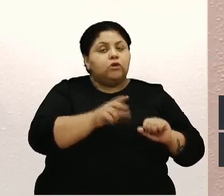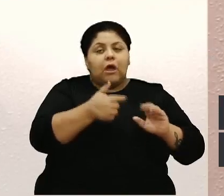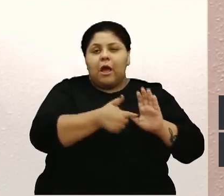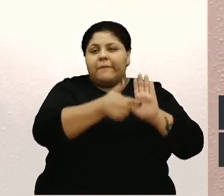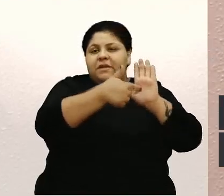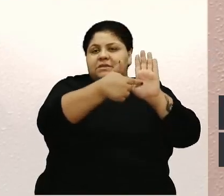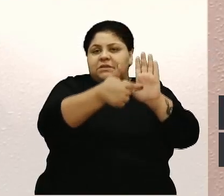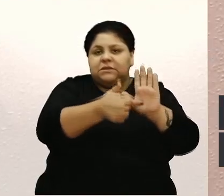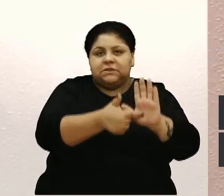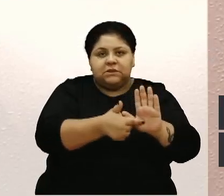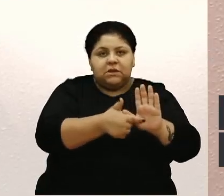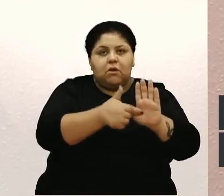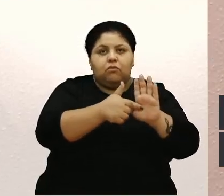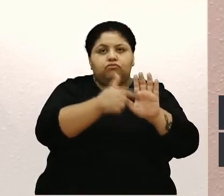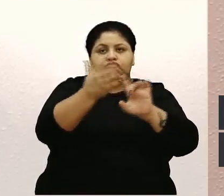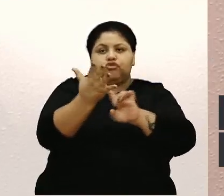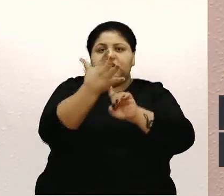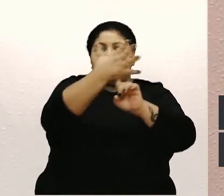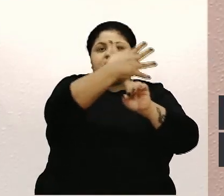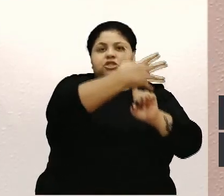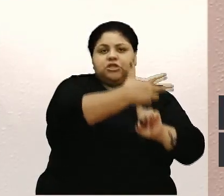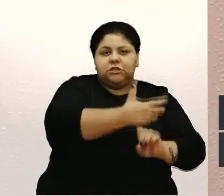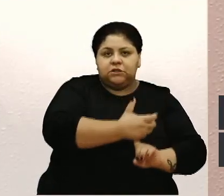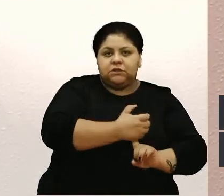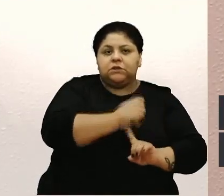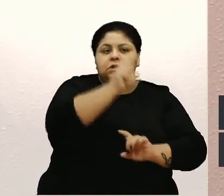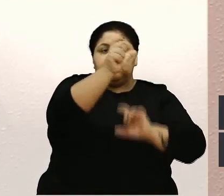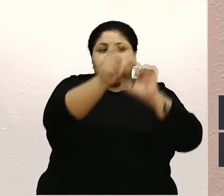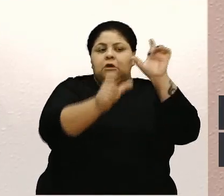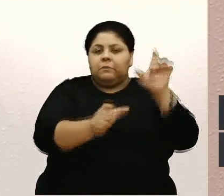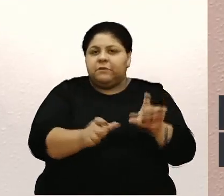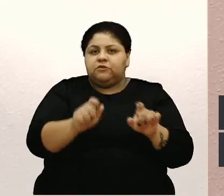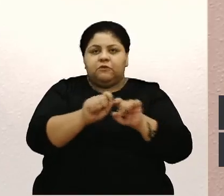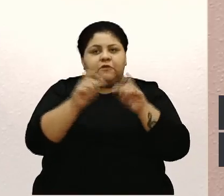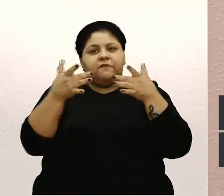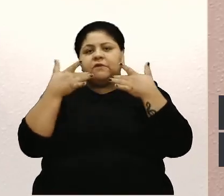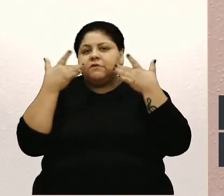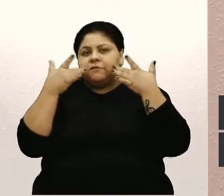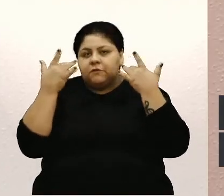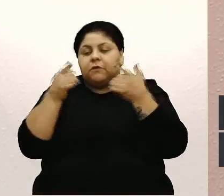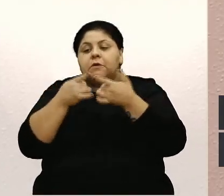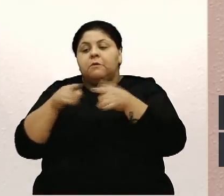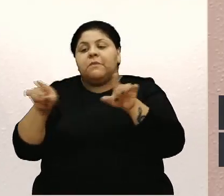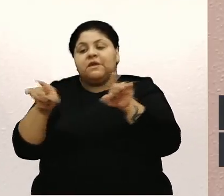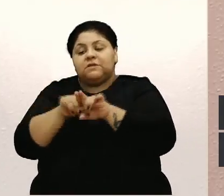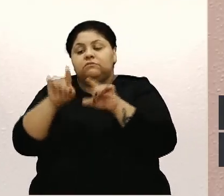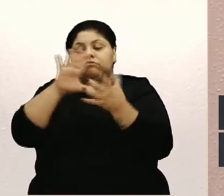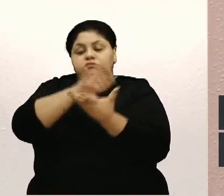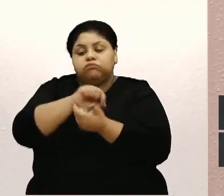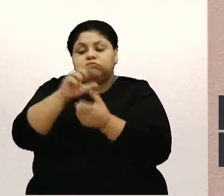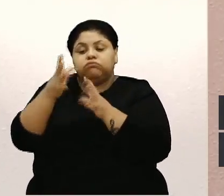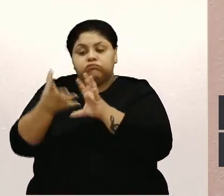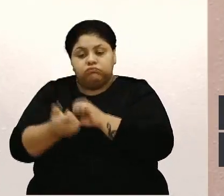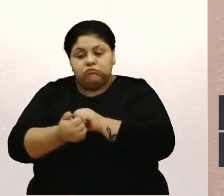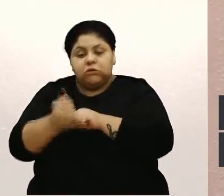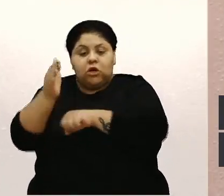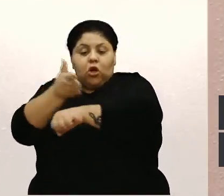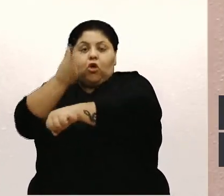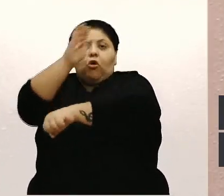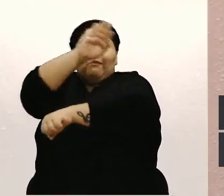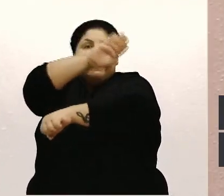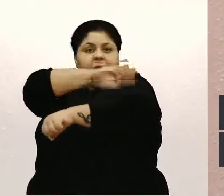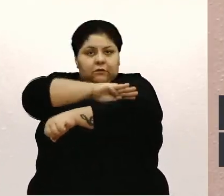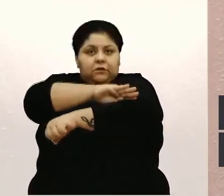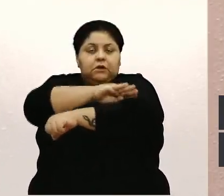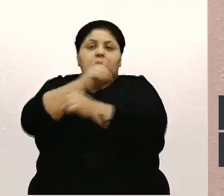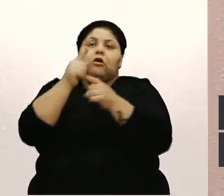o vereador D'Ambrós, né, com o pessoal, né, que faz o teatro, enfim, mas também com o artesanato em um espaço coberto. Porque